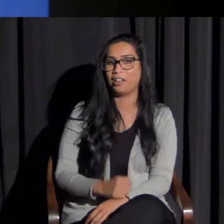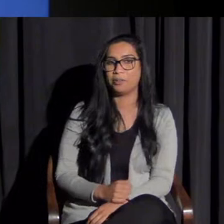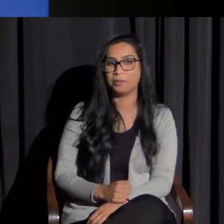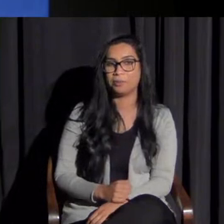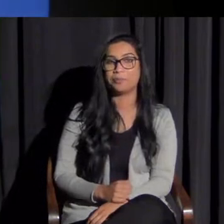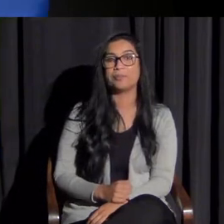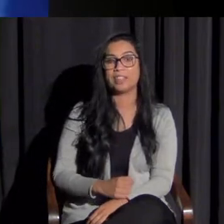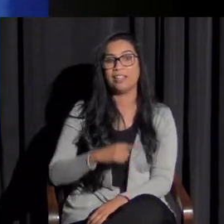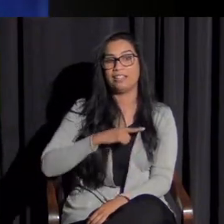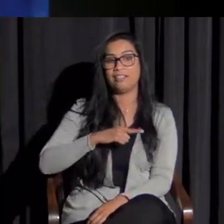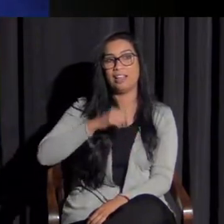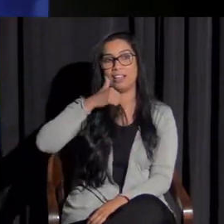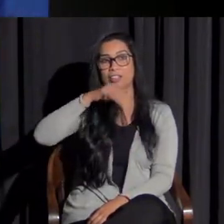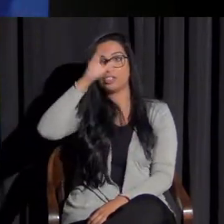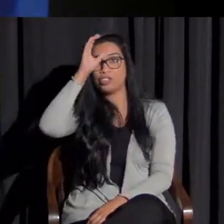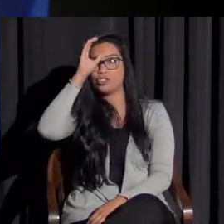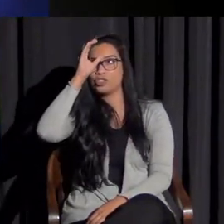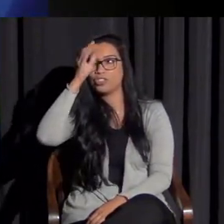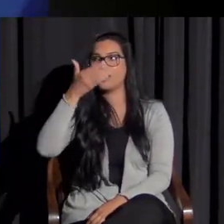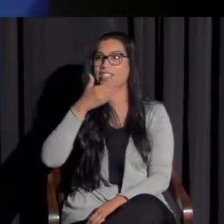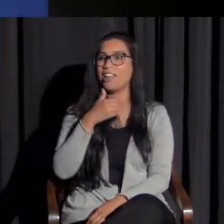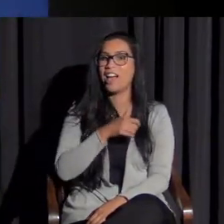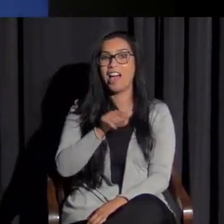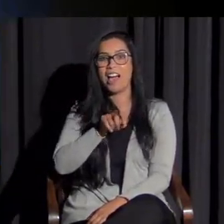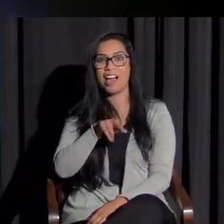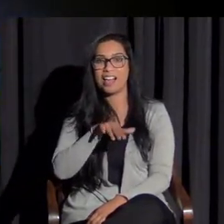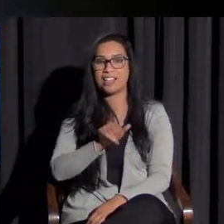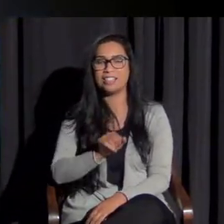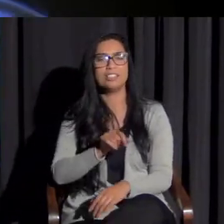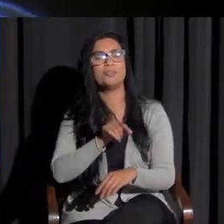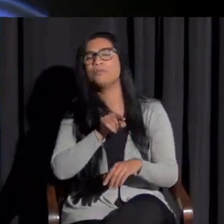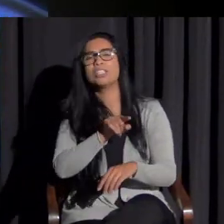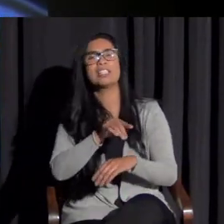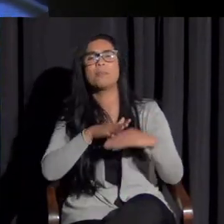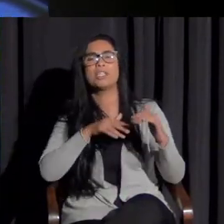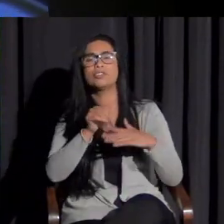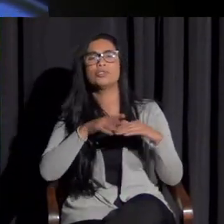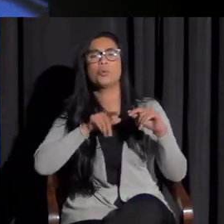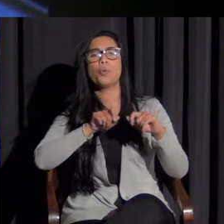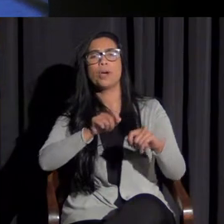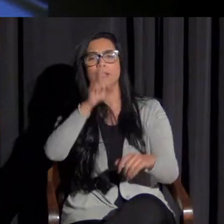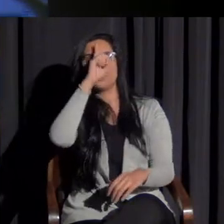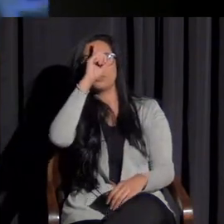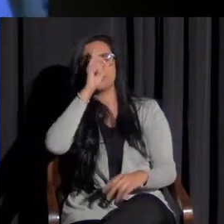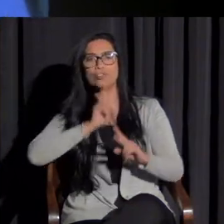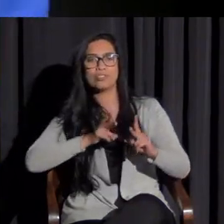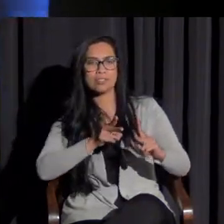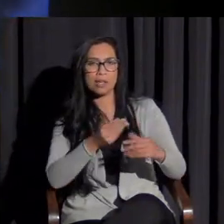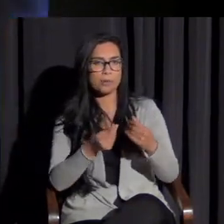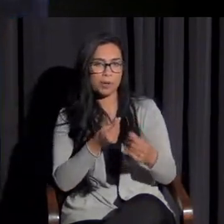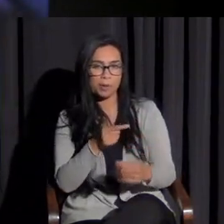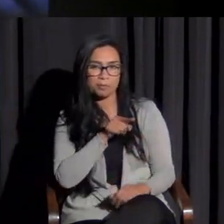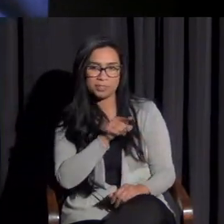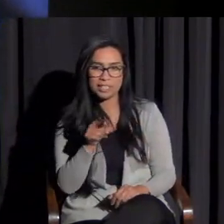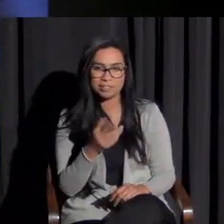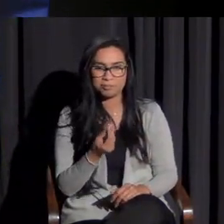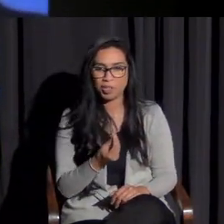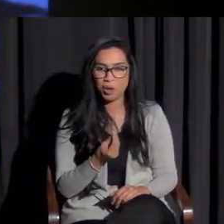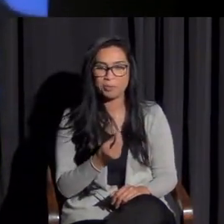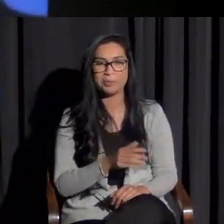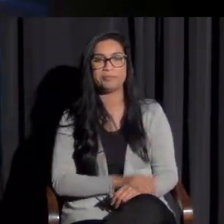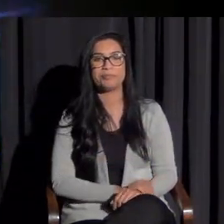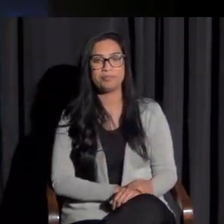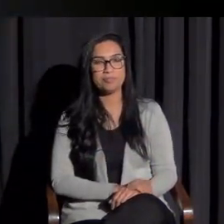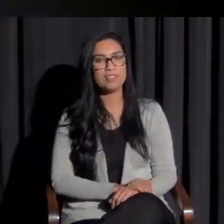aqui tinha balança, não tem mais. Por isso que a gente não vem mais pra aqui. E o que vocês fazem aqui todo dia, assim, morando aqui? Várias coisas. O que são as